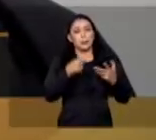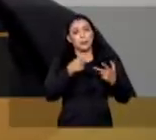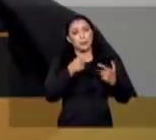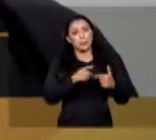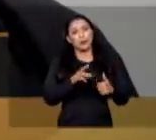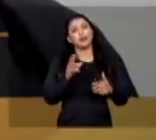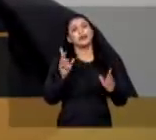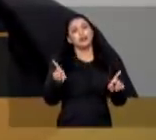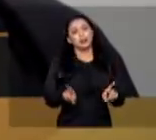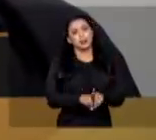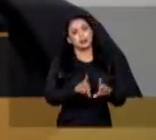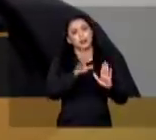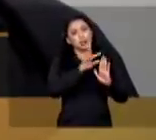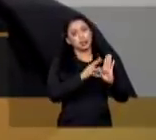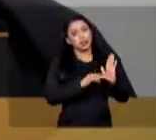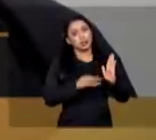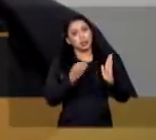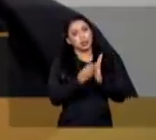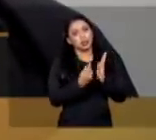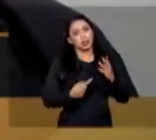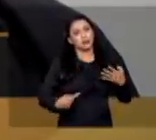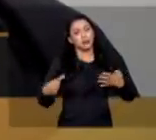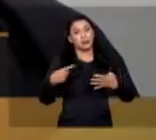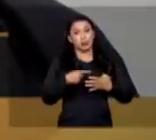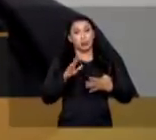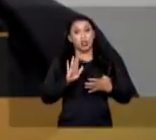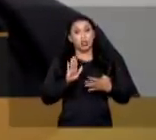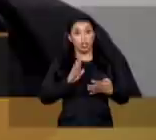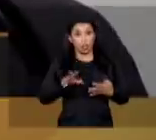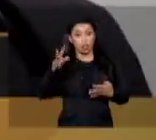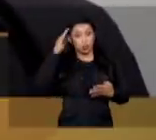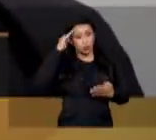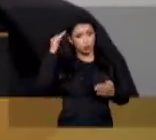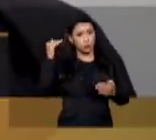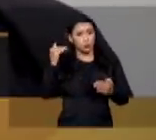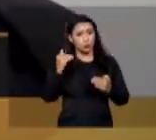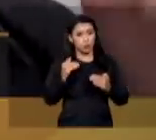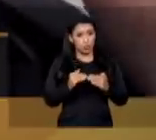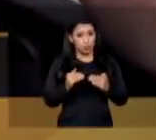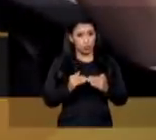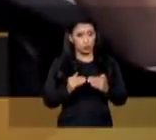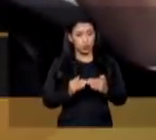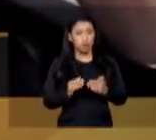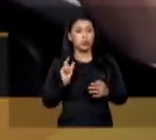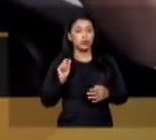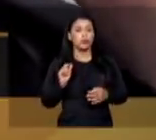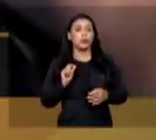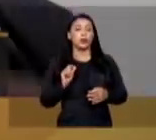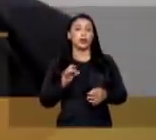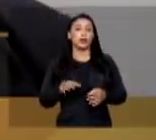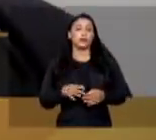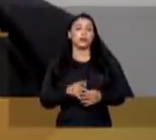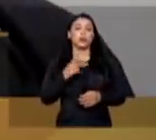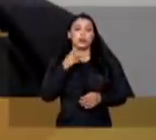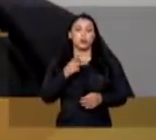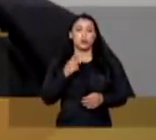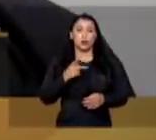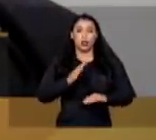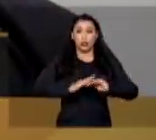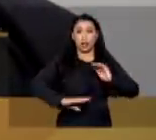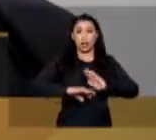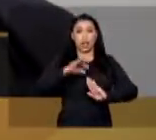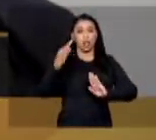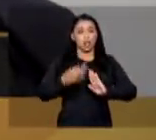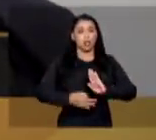bem como nas reclamações. Isso porque, de acordo com o entendimento de Sua Excelência, as alegações de incompetência